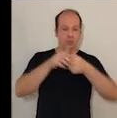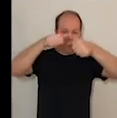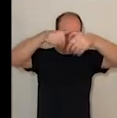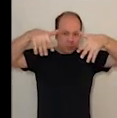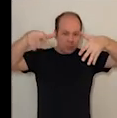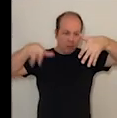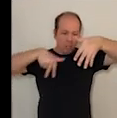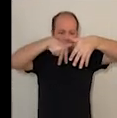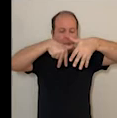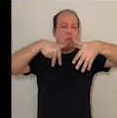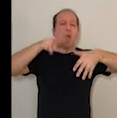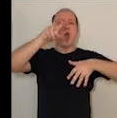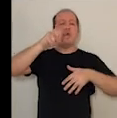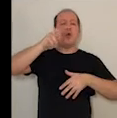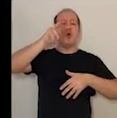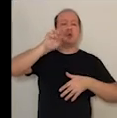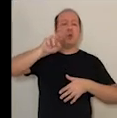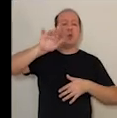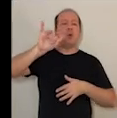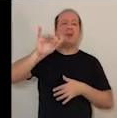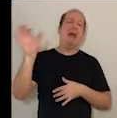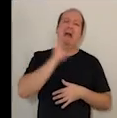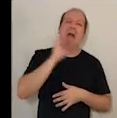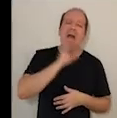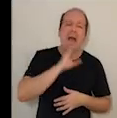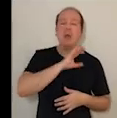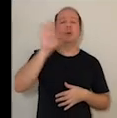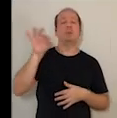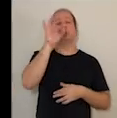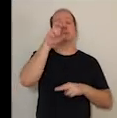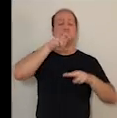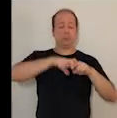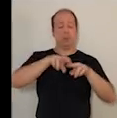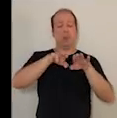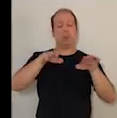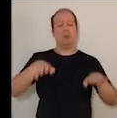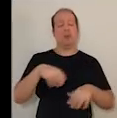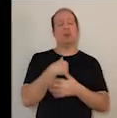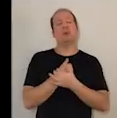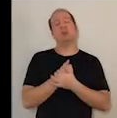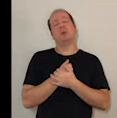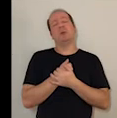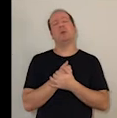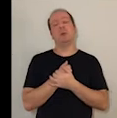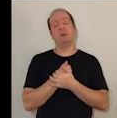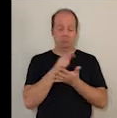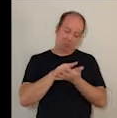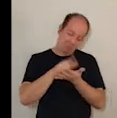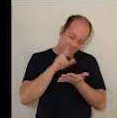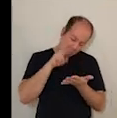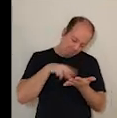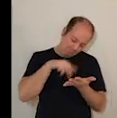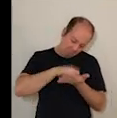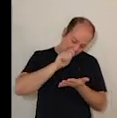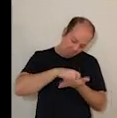Esconde-se atrás das cortinas. Entra Voltori, mais apressado do que nunca. Mosca, sentado à mesa, finge estar mergulhado